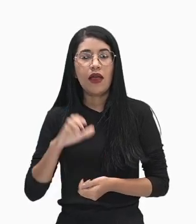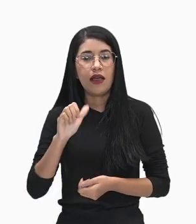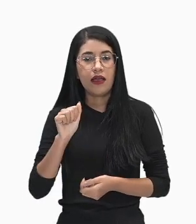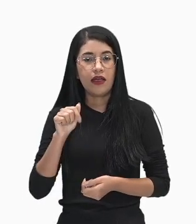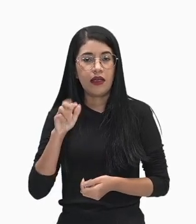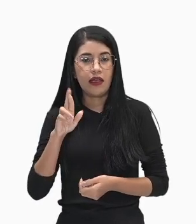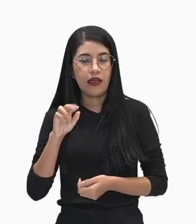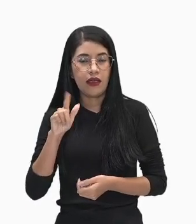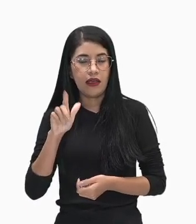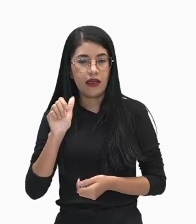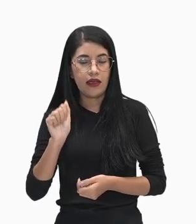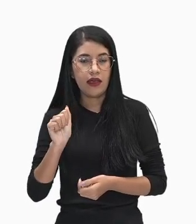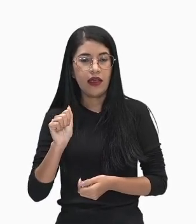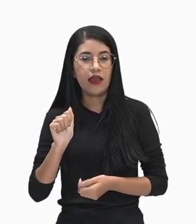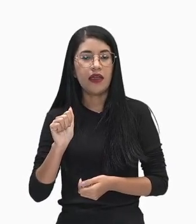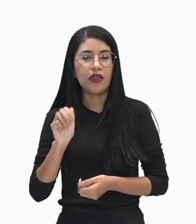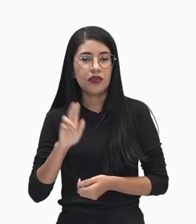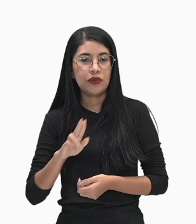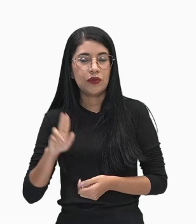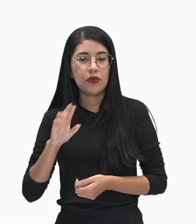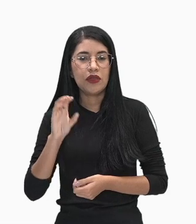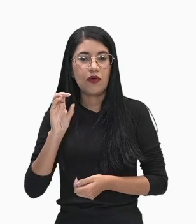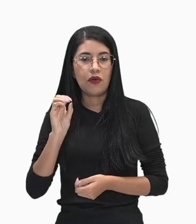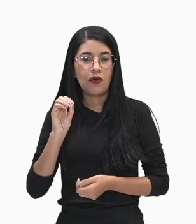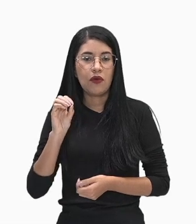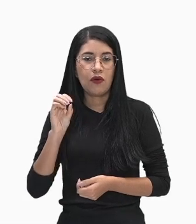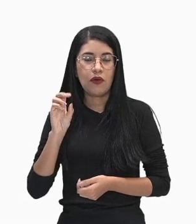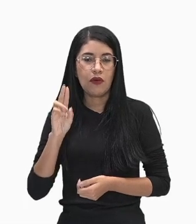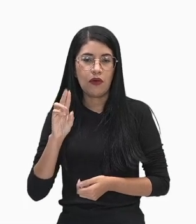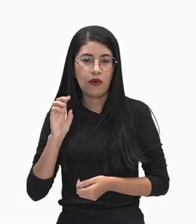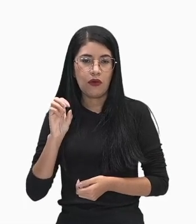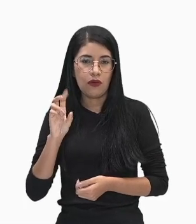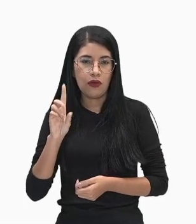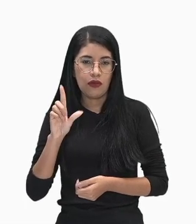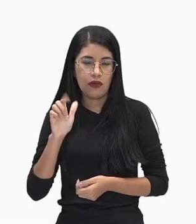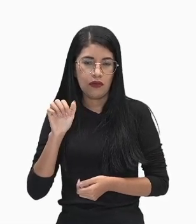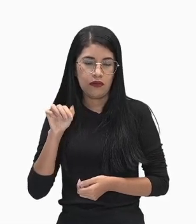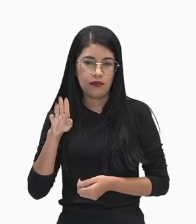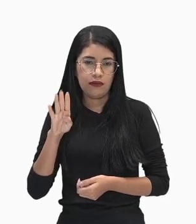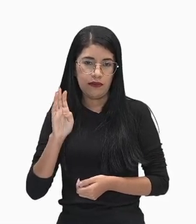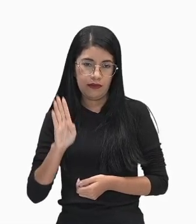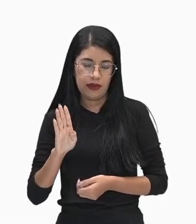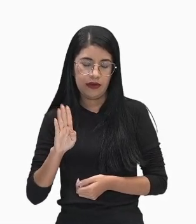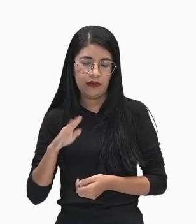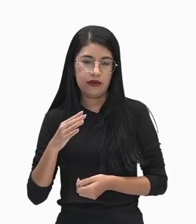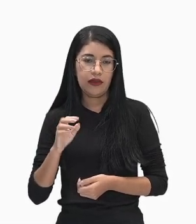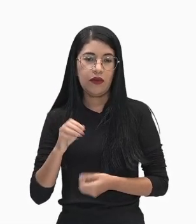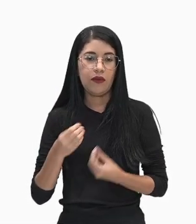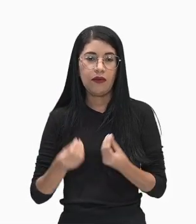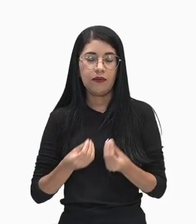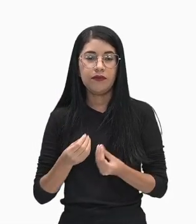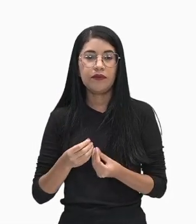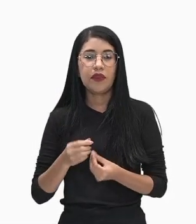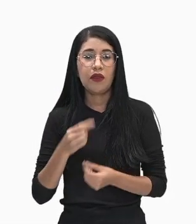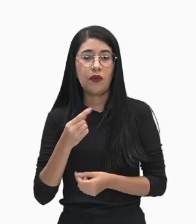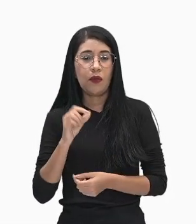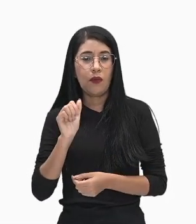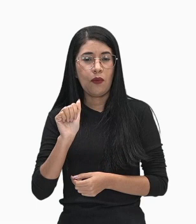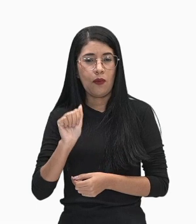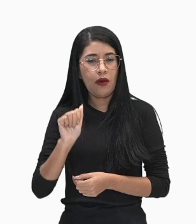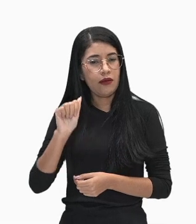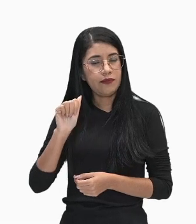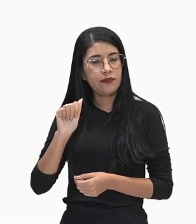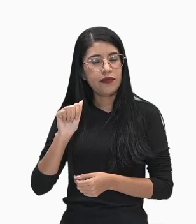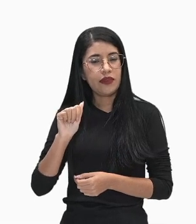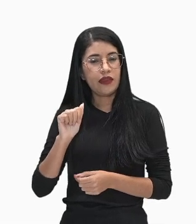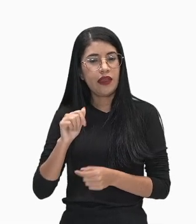Tempo, a gente mede em segundo. Então, 1 ampere nada mais é do que a passagem de